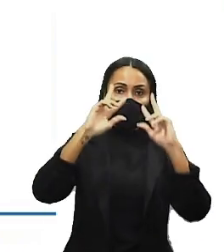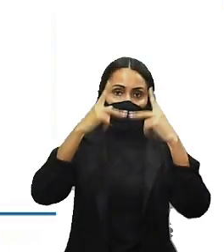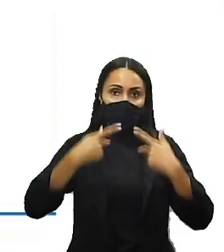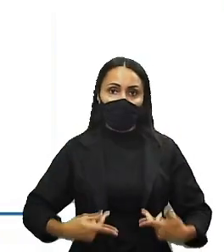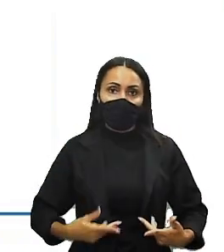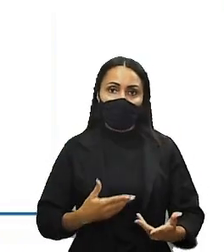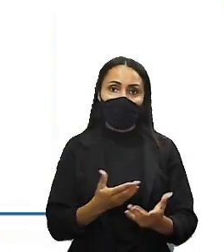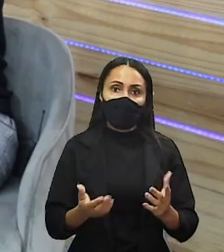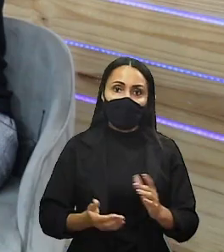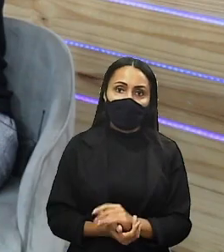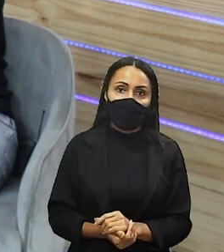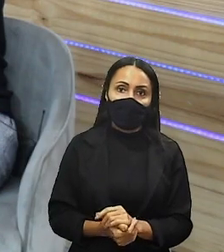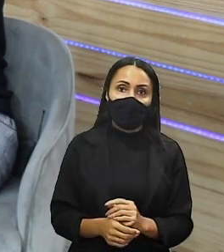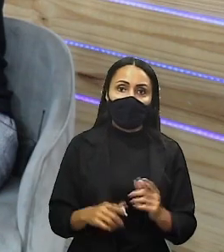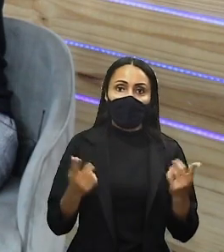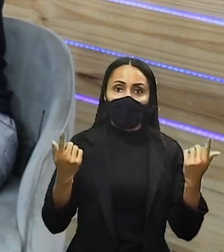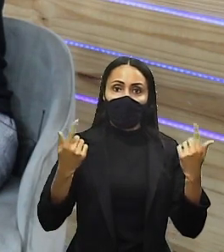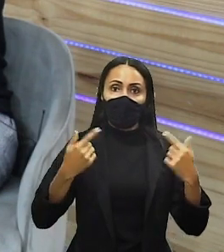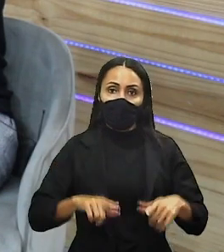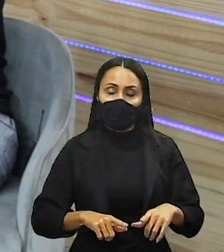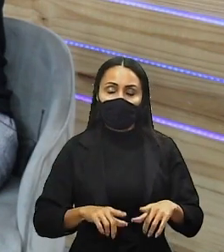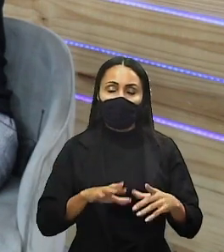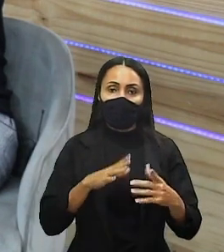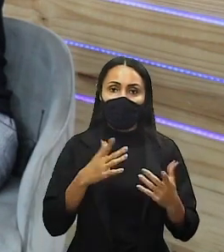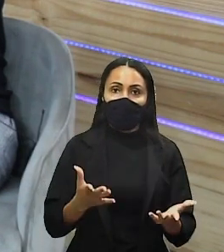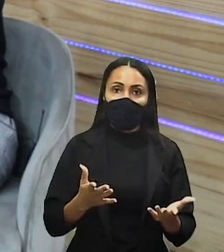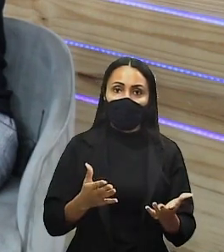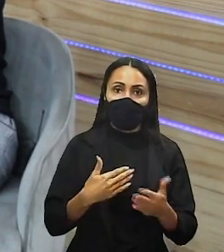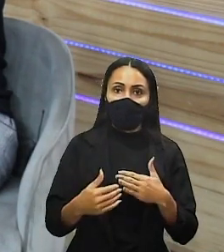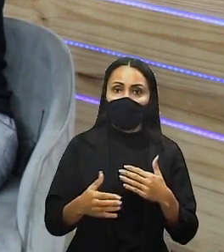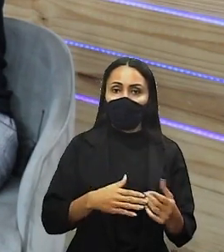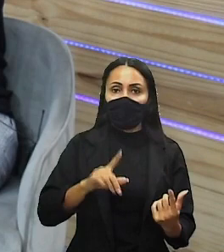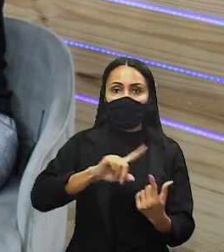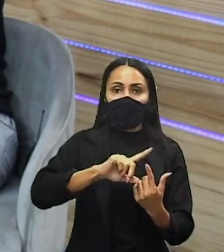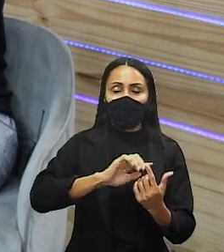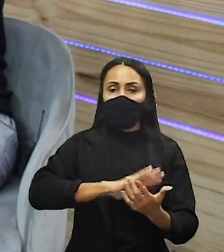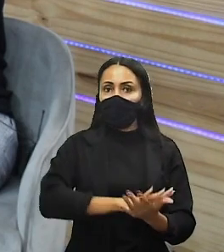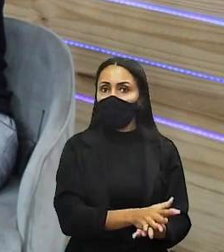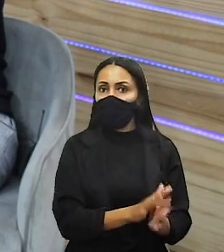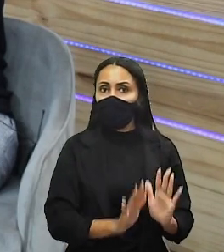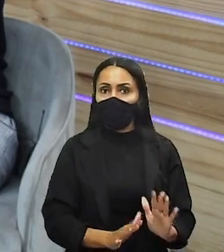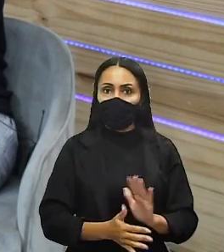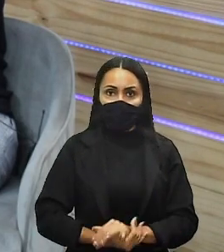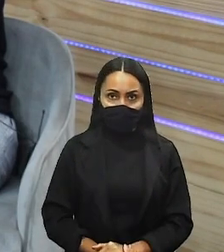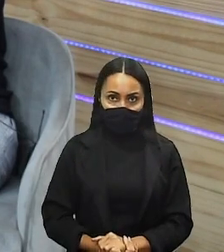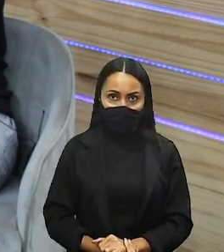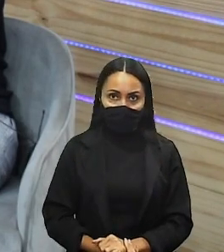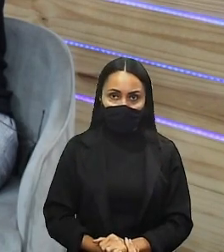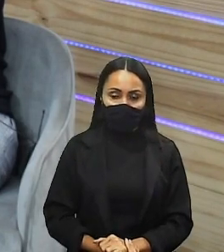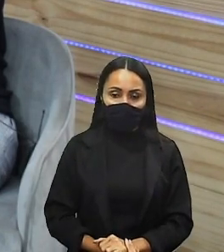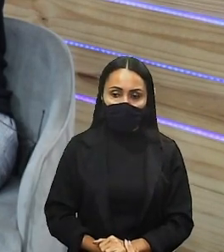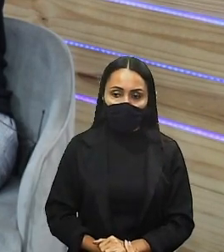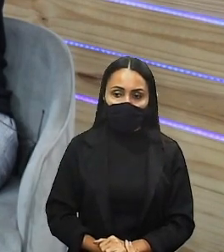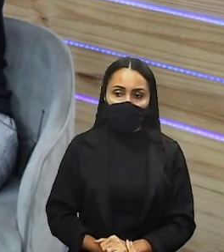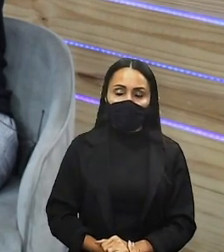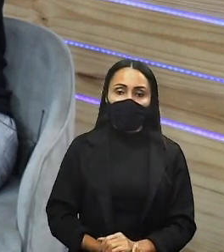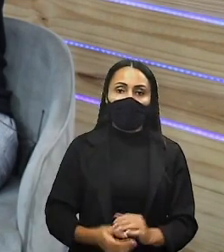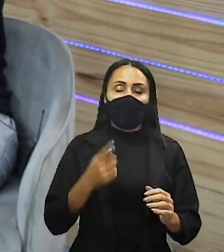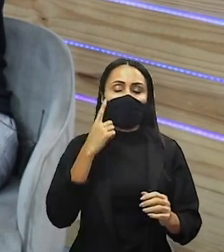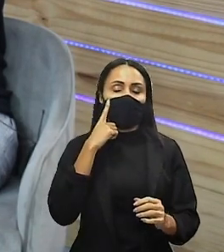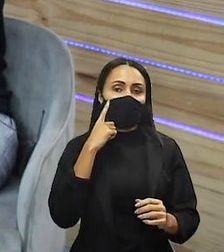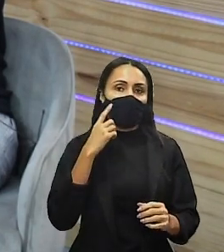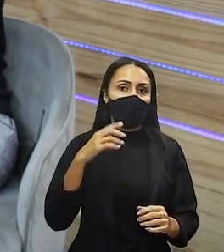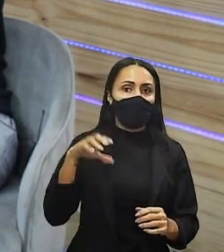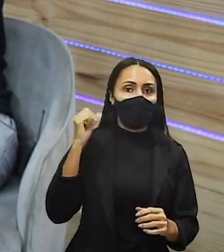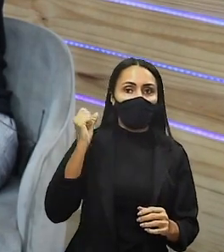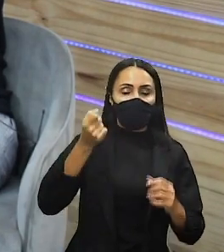antídotos contra todo tipo de intolerância. Então, é essa perspectiva, quer dizer, eu ouvi o